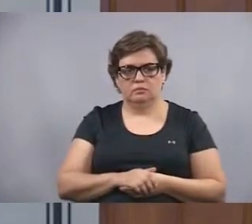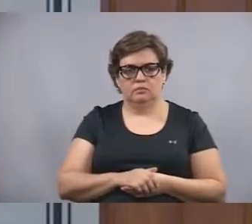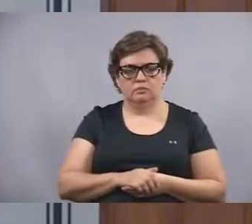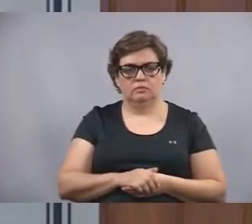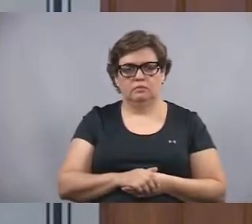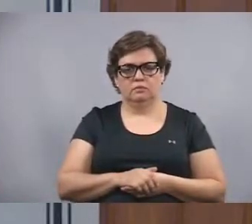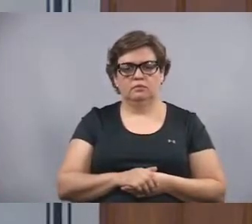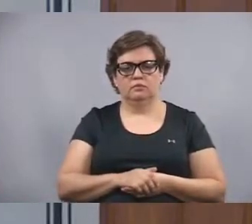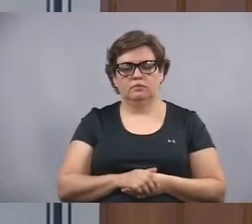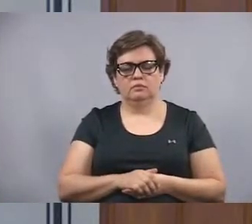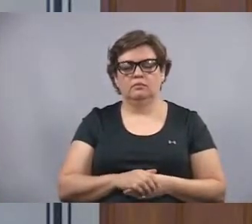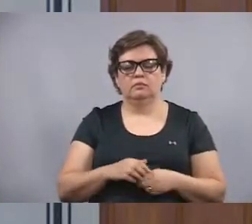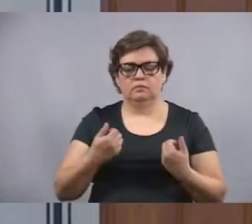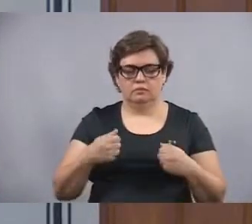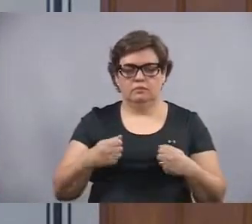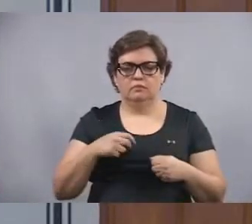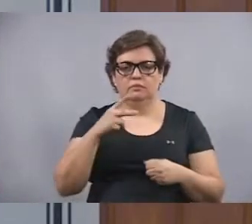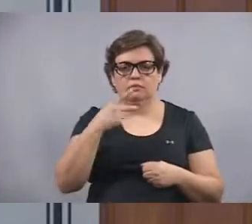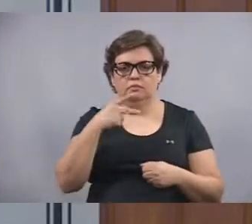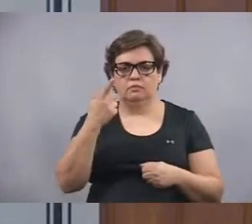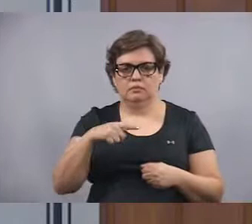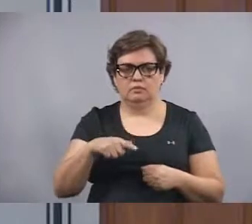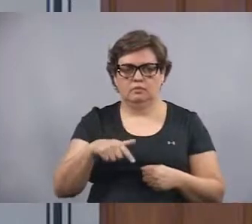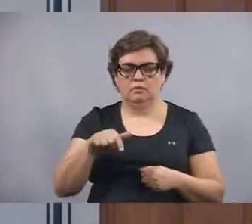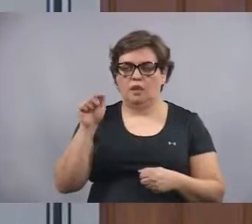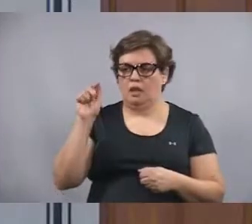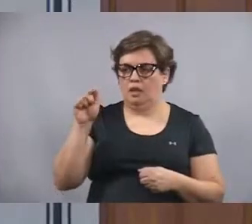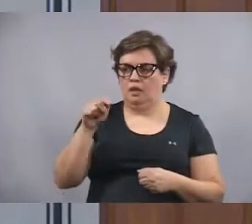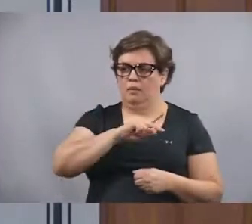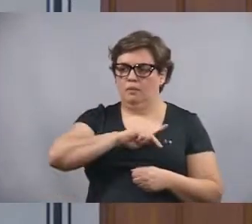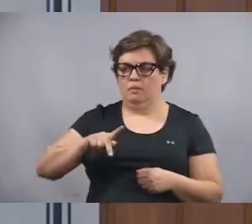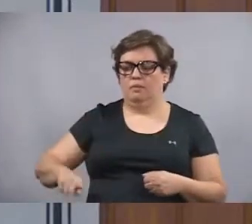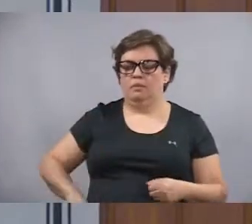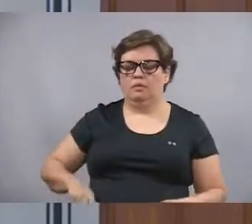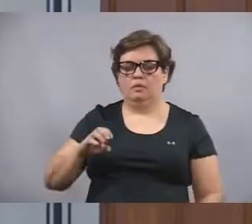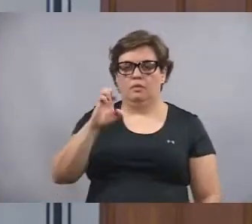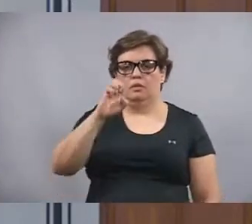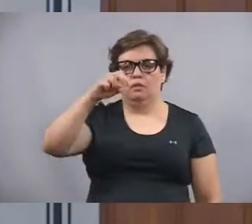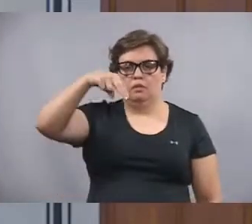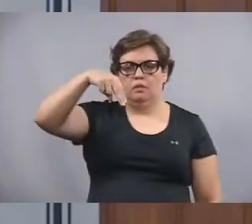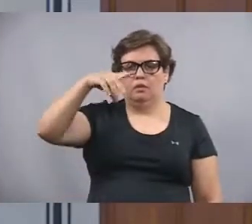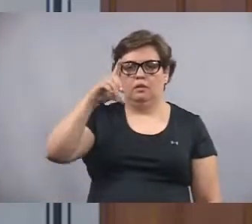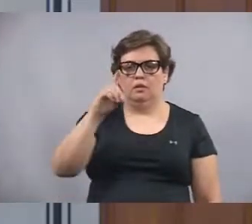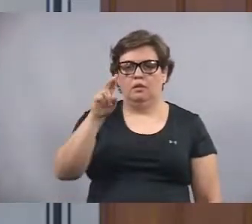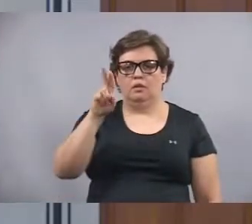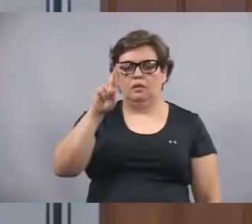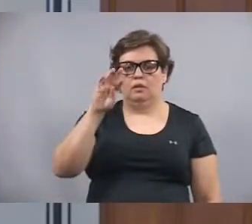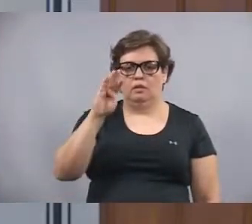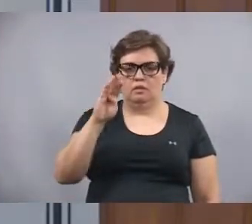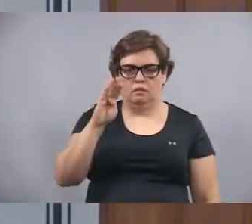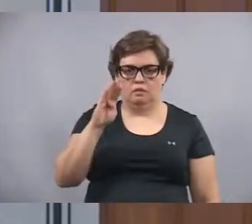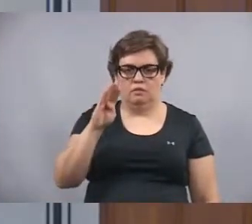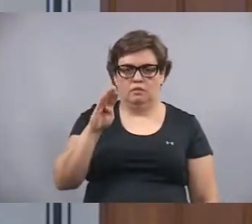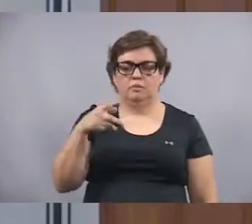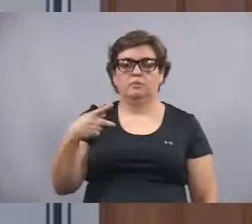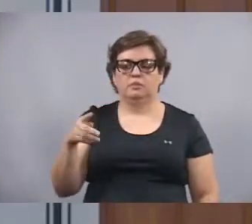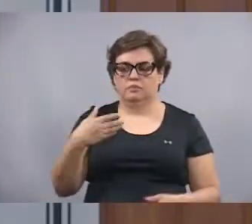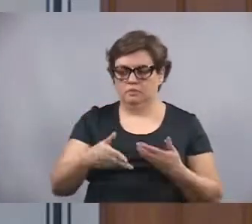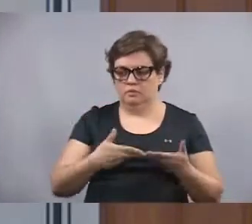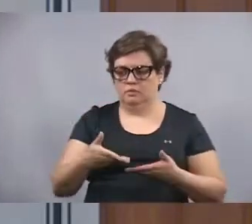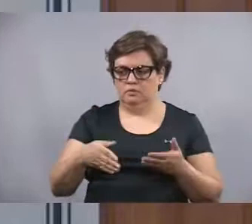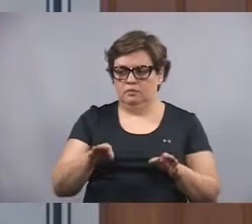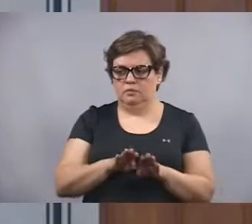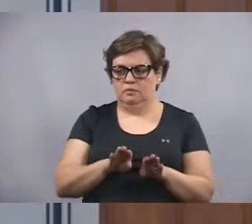não poderia deixar de mencionar, está aqui o presidente da Indurb, Valdecir, Cazone, os seus